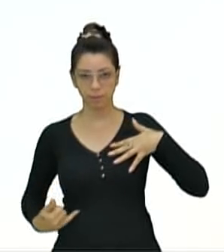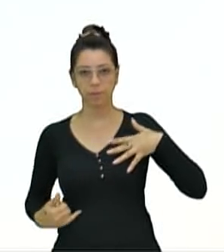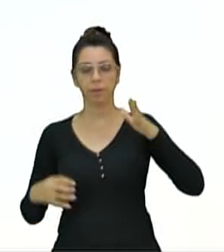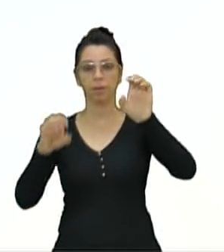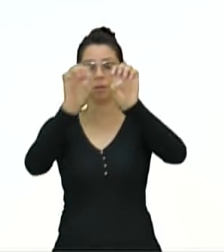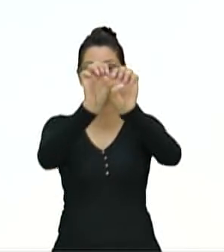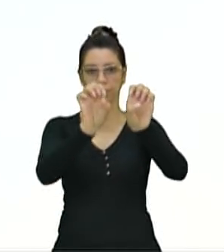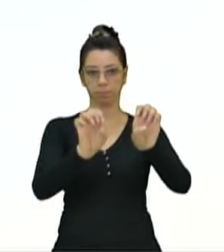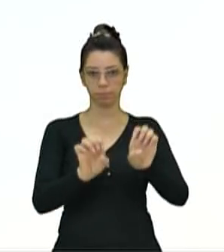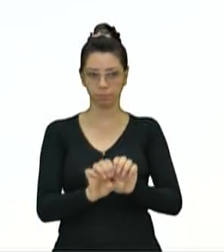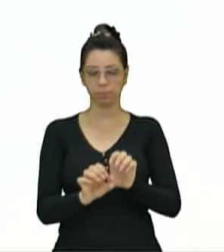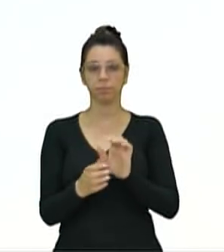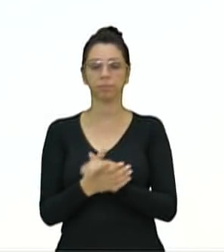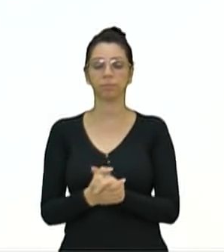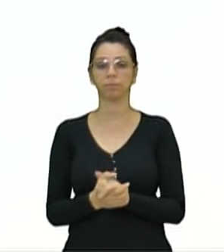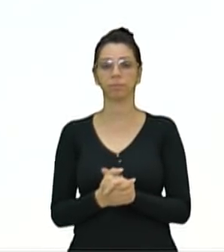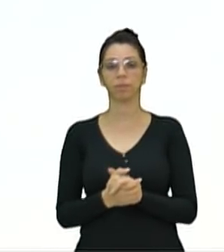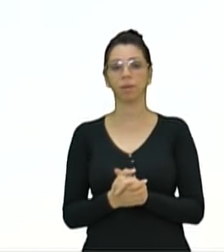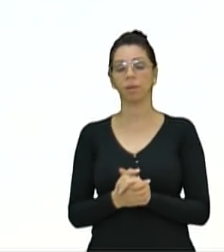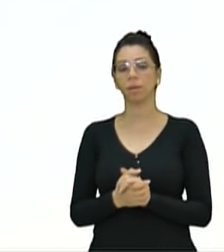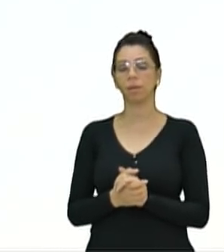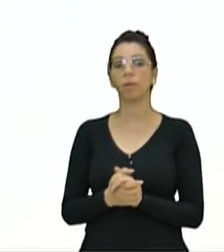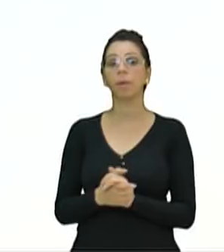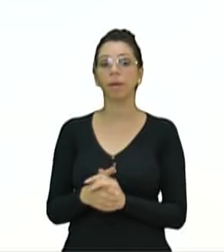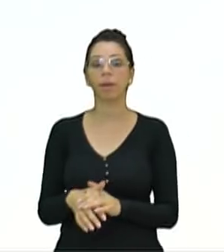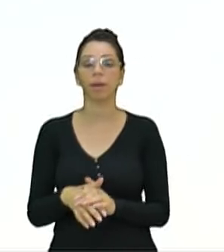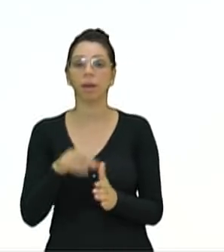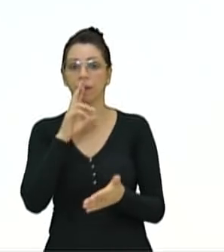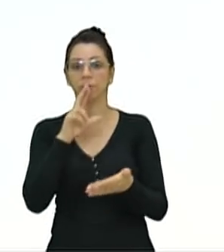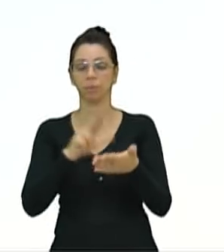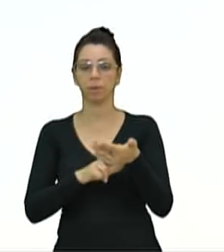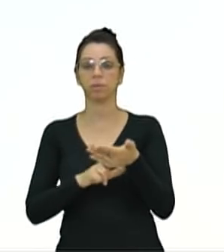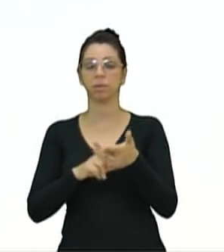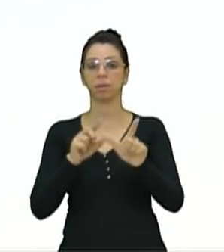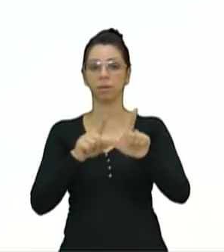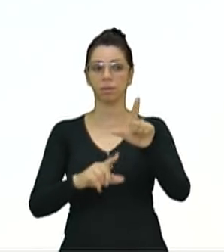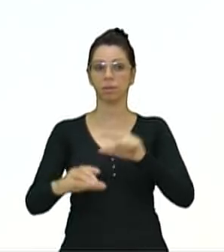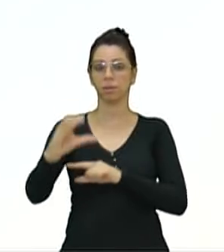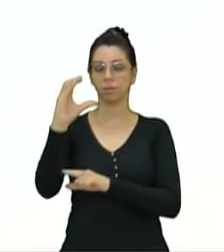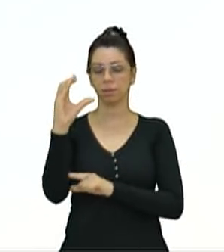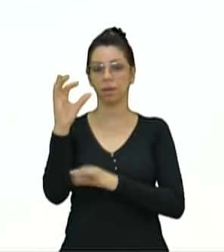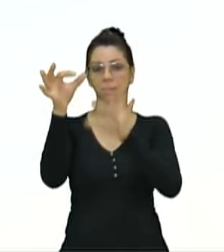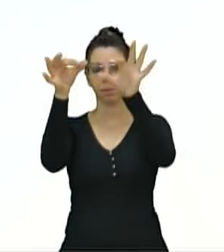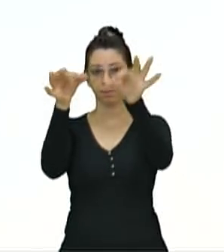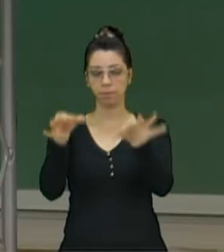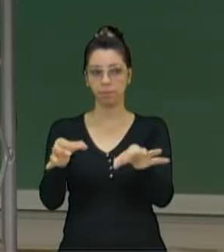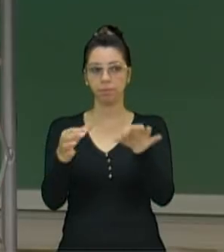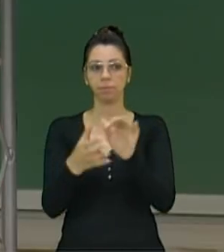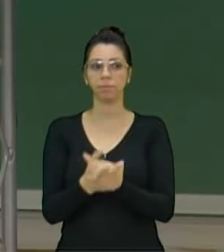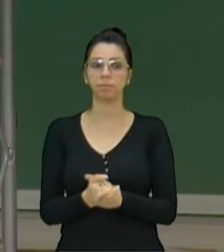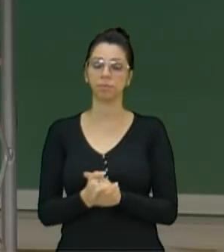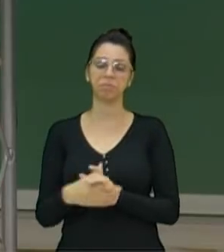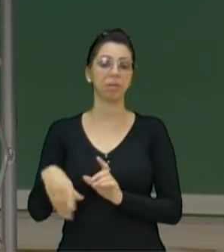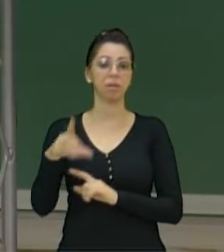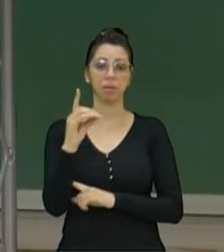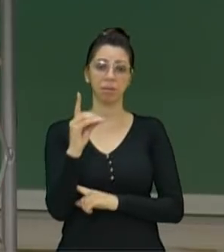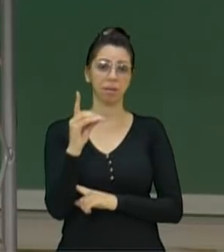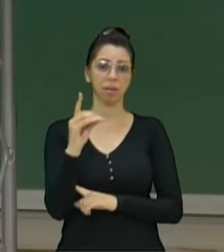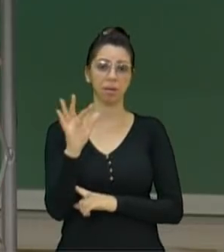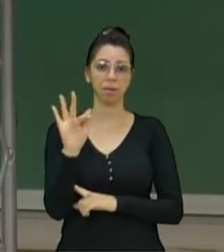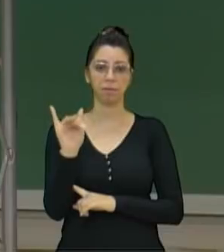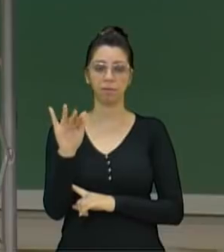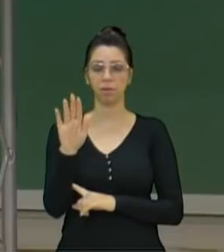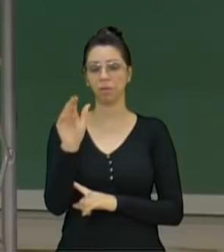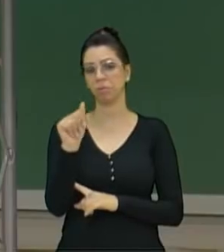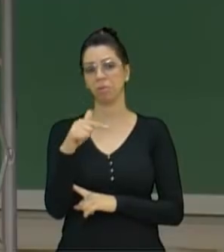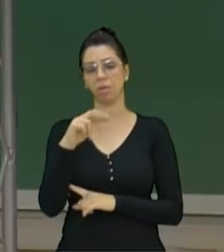sistema linfático. Então a nossa opção C era correta, tá? E aqui novamente, né, na opção D, o fígado, que não é um órgão do